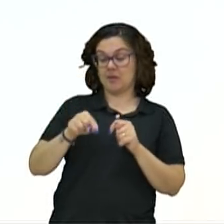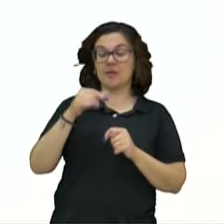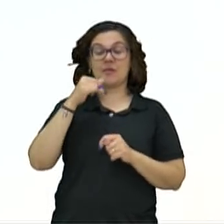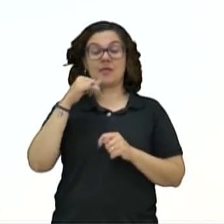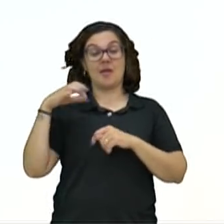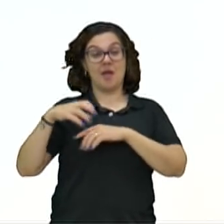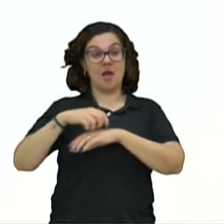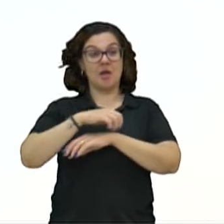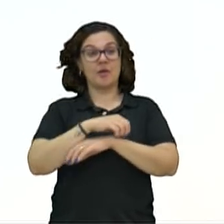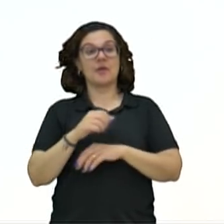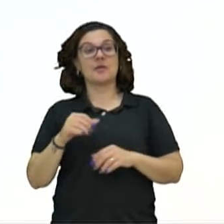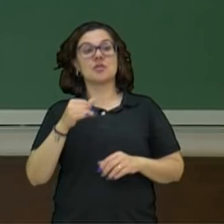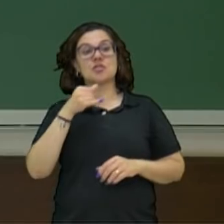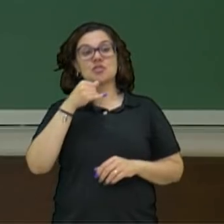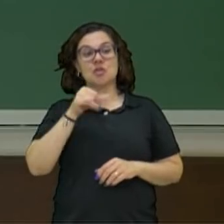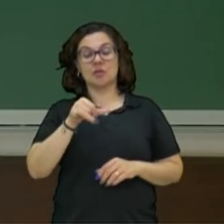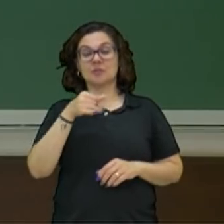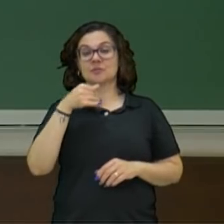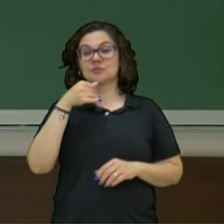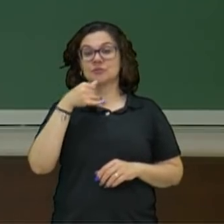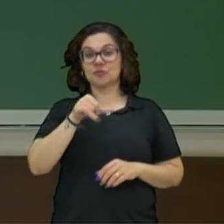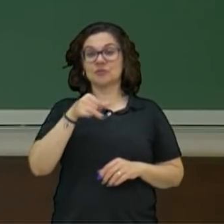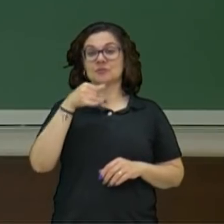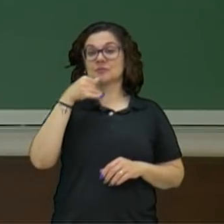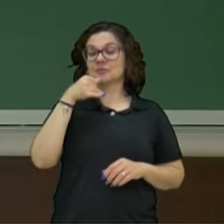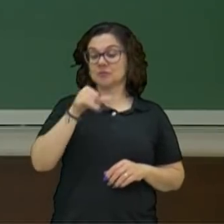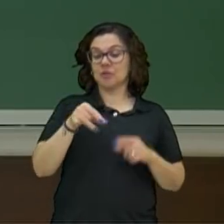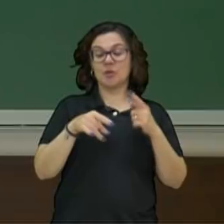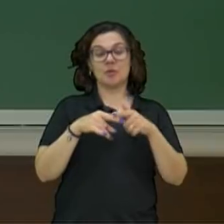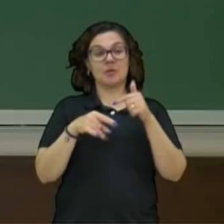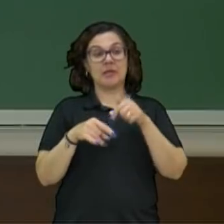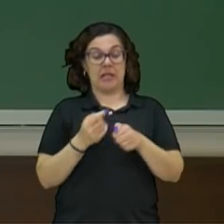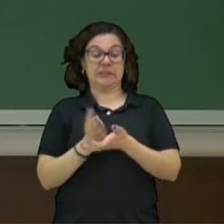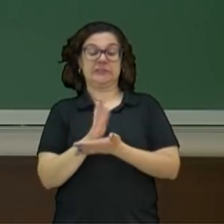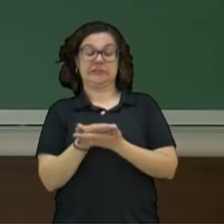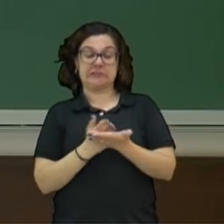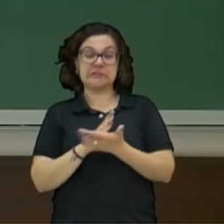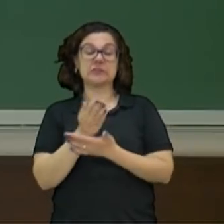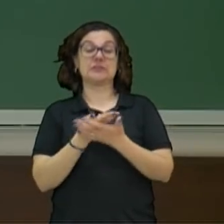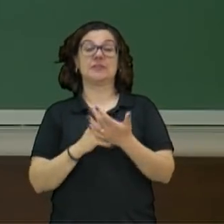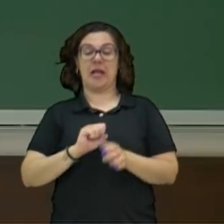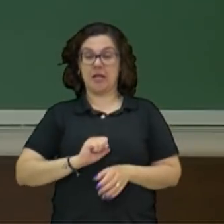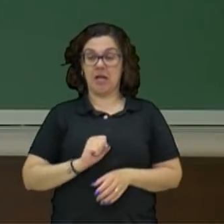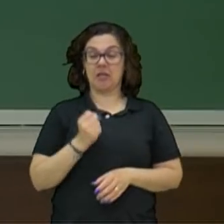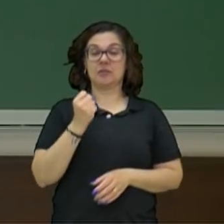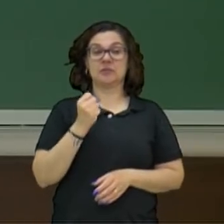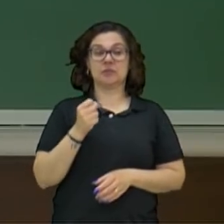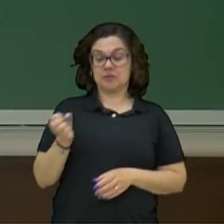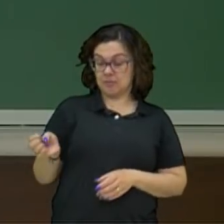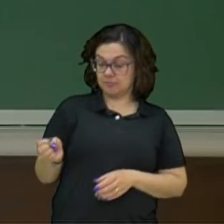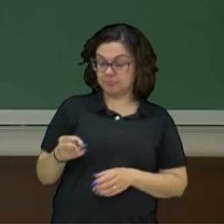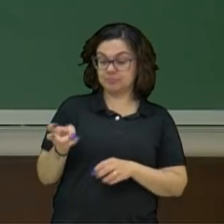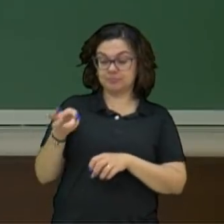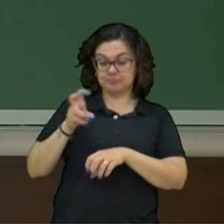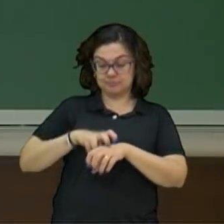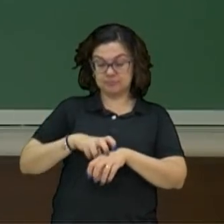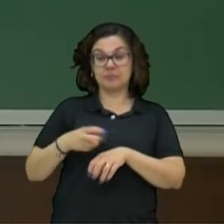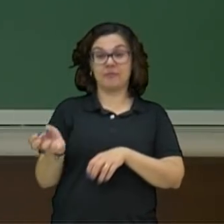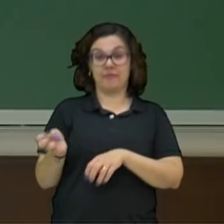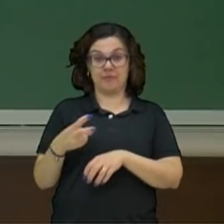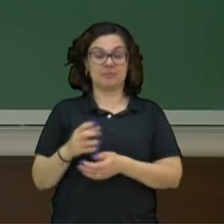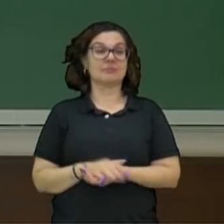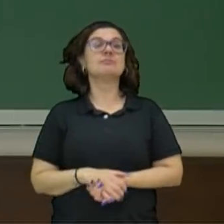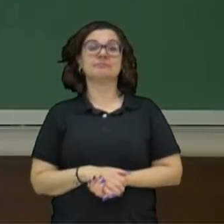aranha, eles vão dar choquinhos nela, porque isso vai irritar, vai fazer com que ela, né, libere esse veneno,